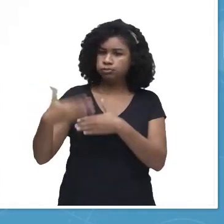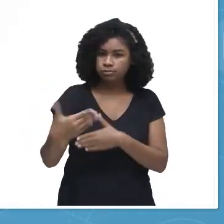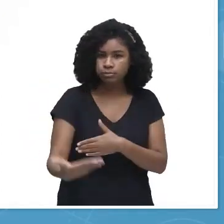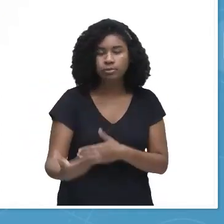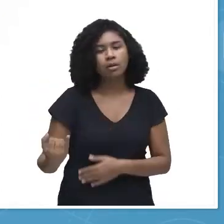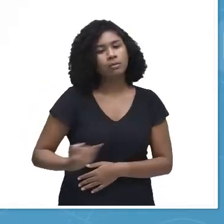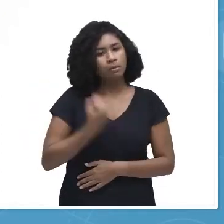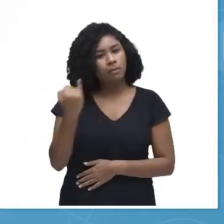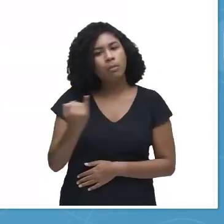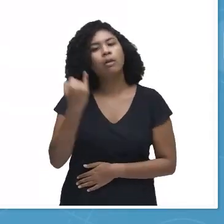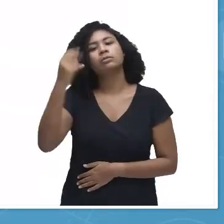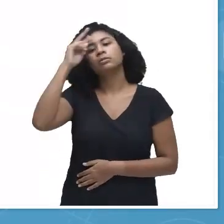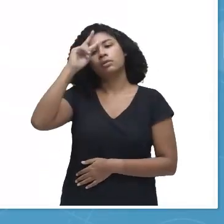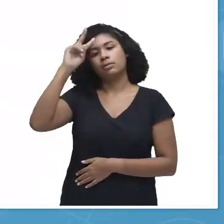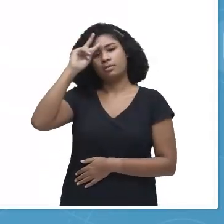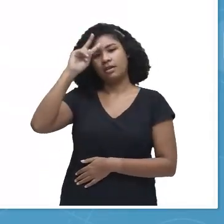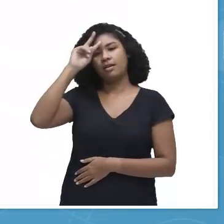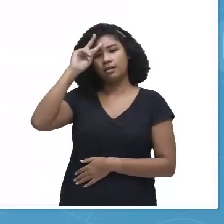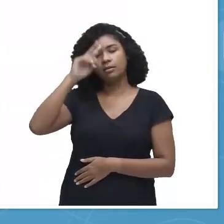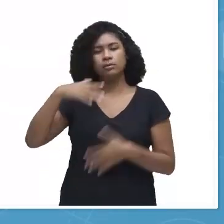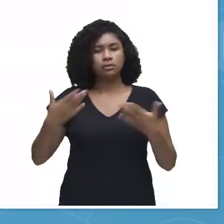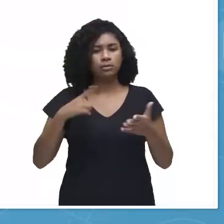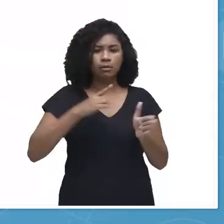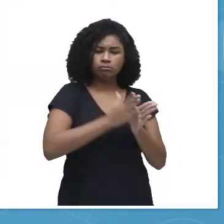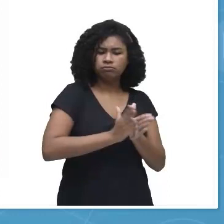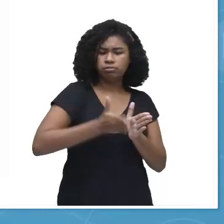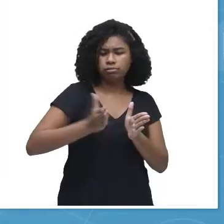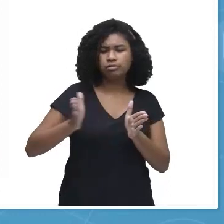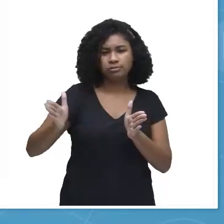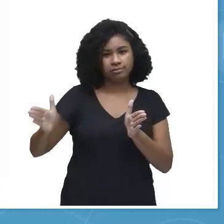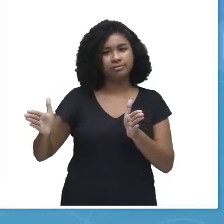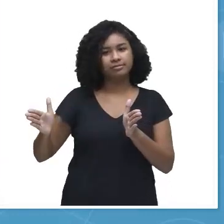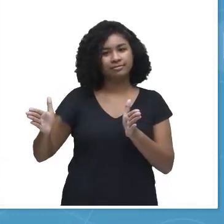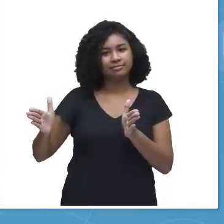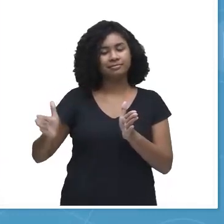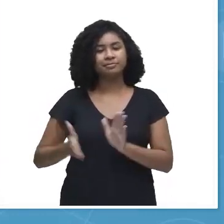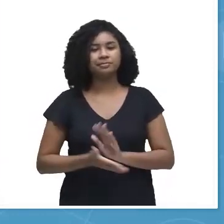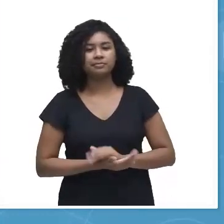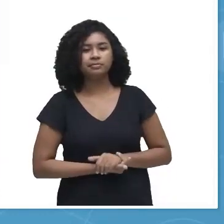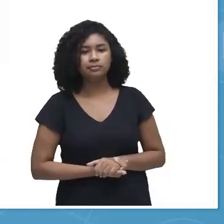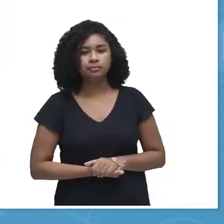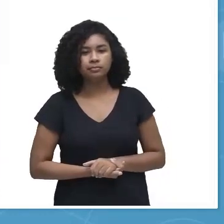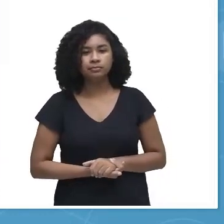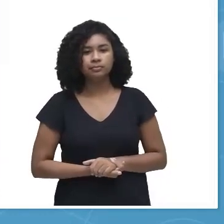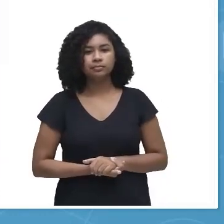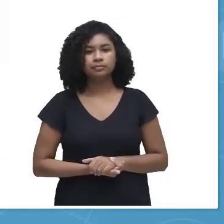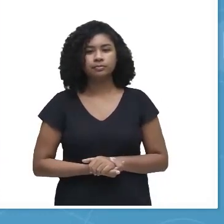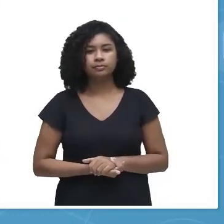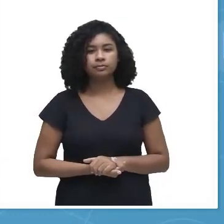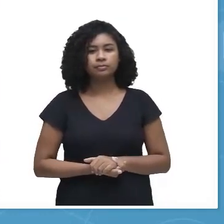que passamos no nosso passado não tão distante assim. Ok? Em seguida, por favor.